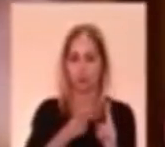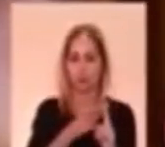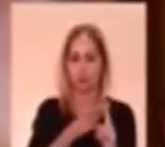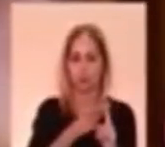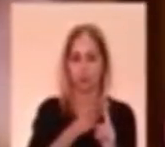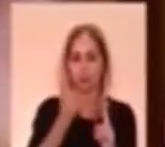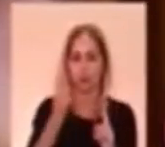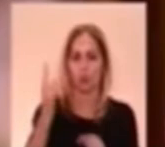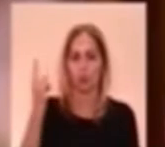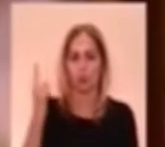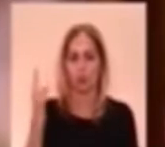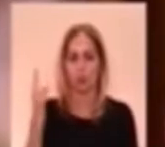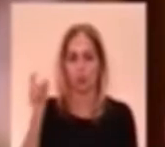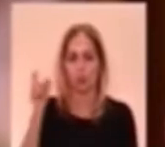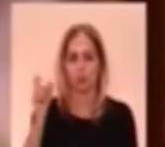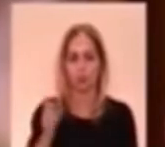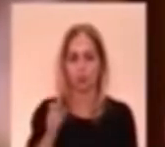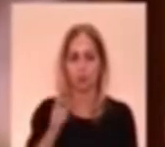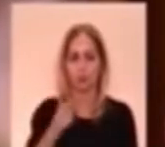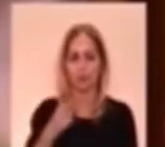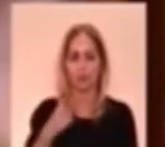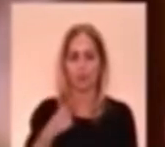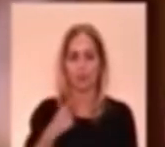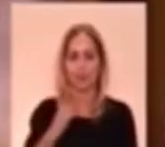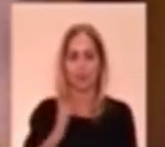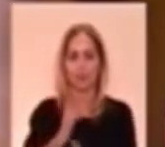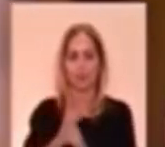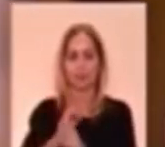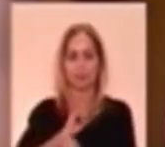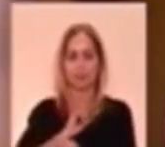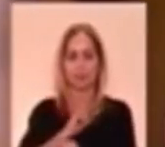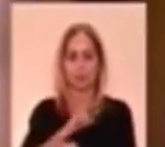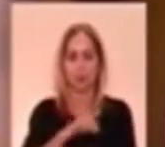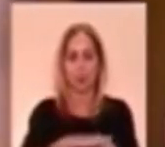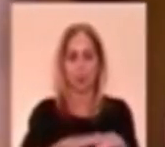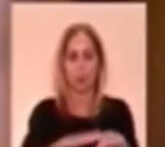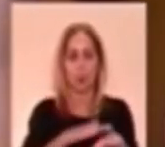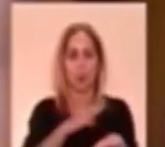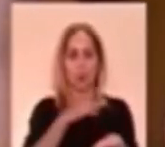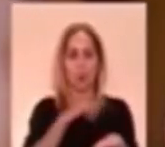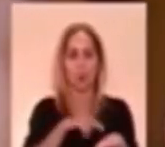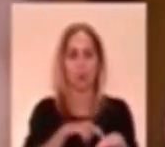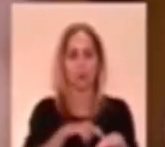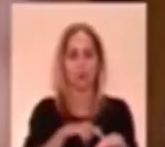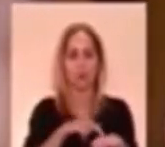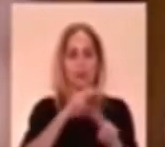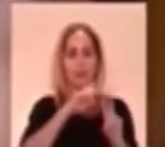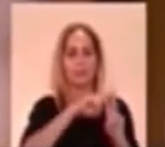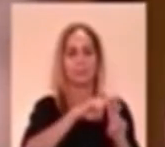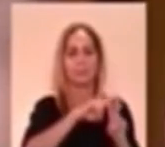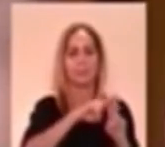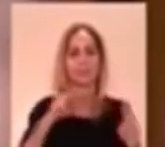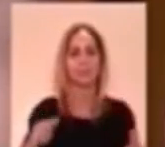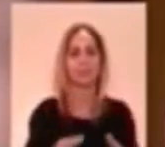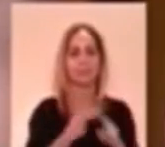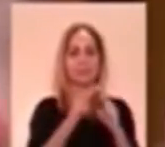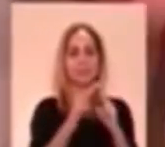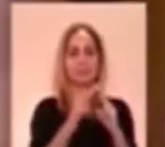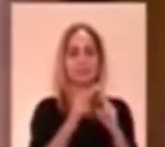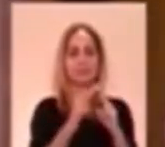Uma pessoa, meu cliente, exatamente com esta cor da pele, é preso em Paris,